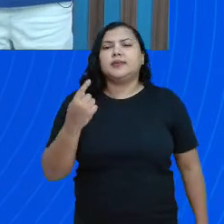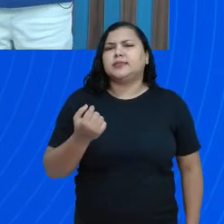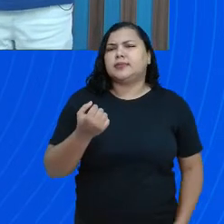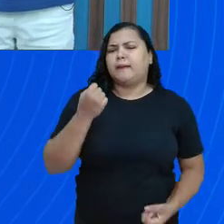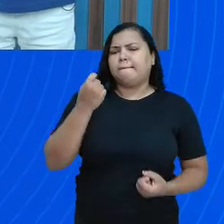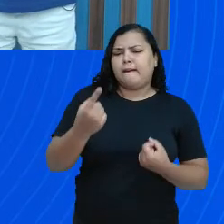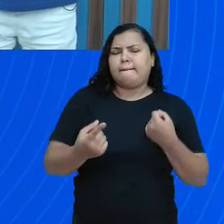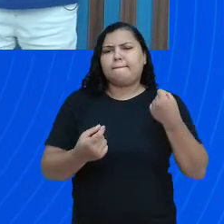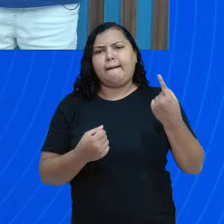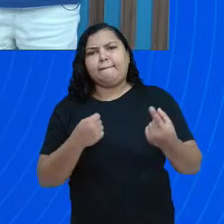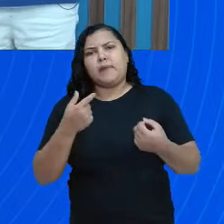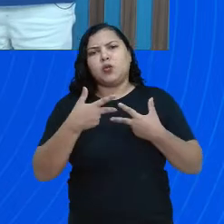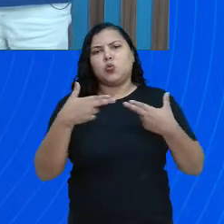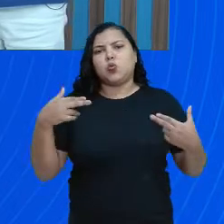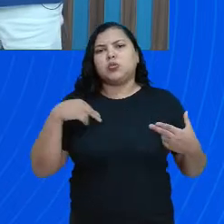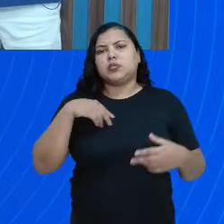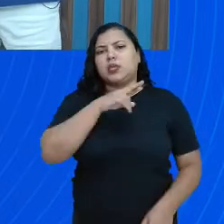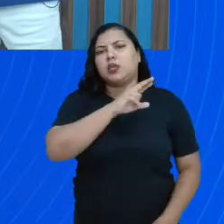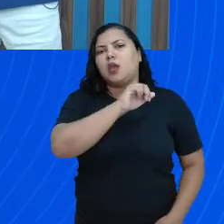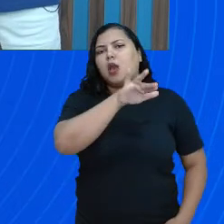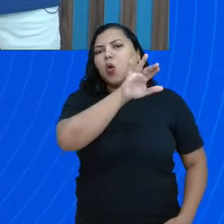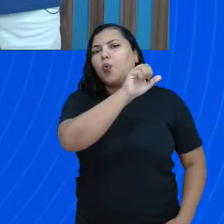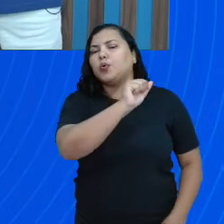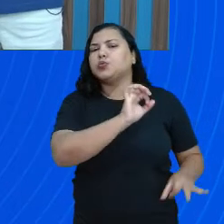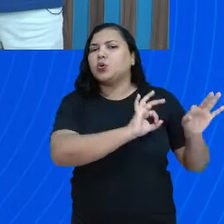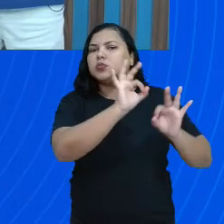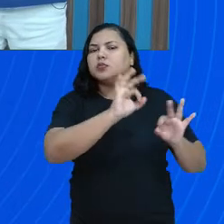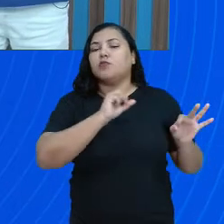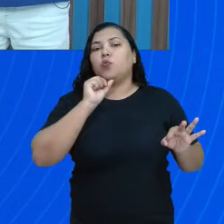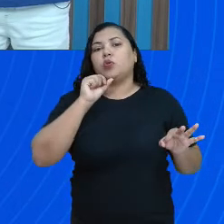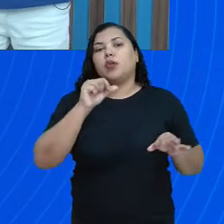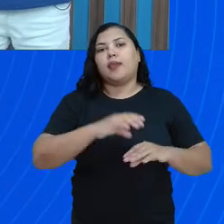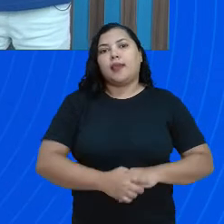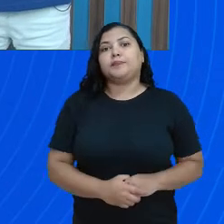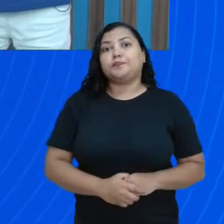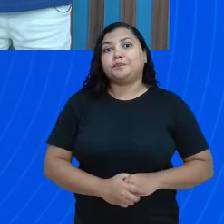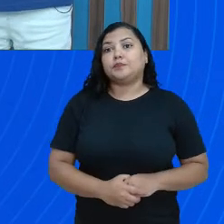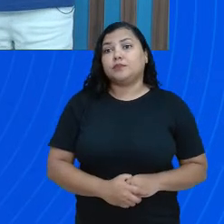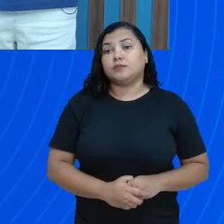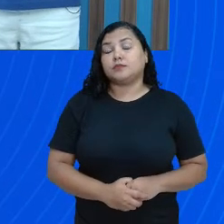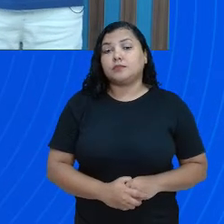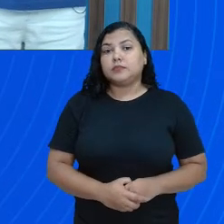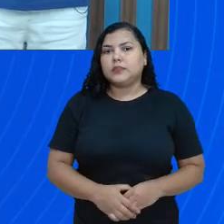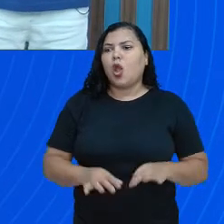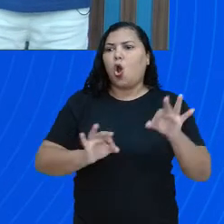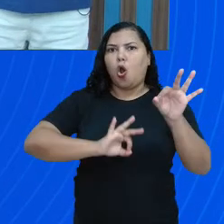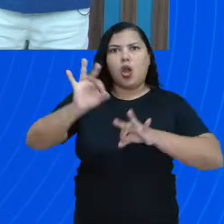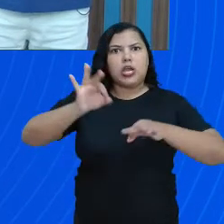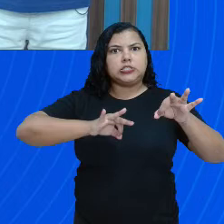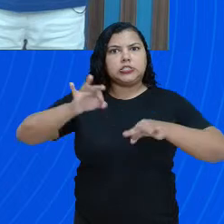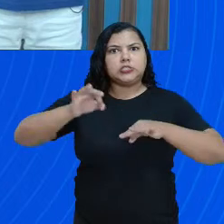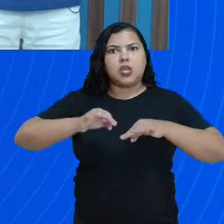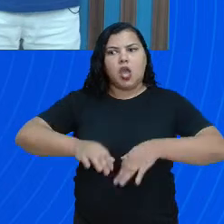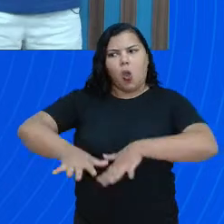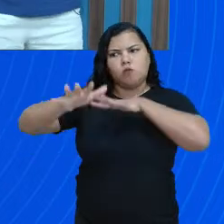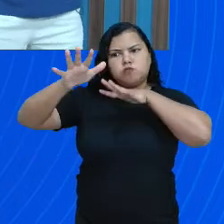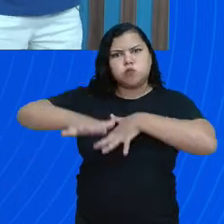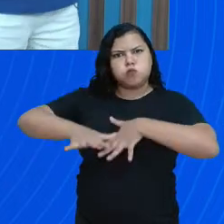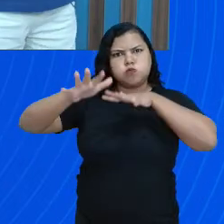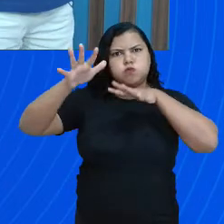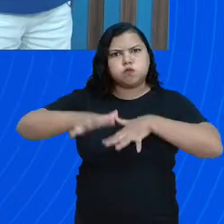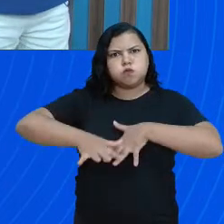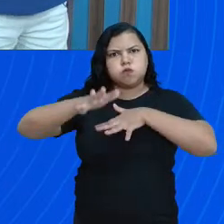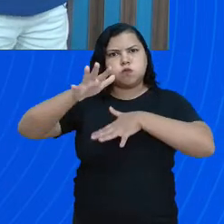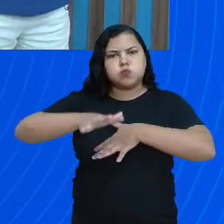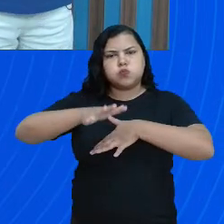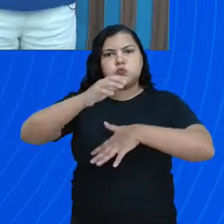primeiras coisas, né, que a Rússia fez foi mobilizar tropas, né, algo em torno de 100 mil soldados para as fronteiras